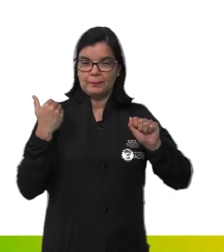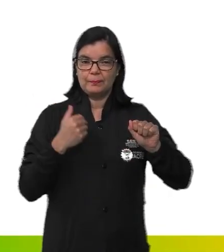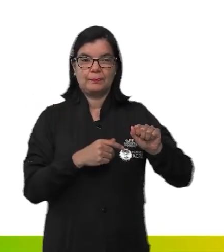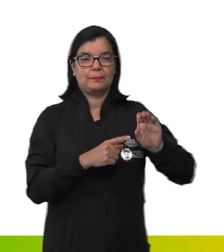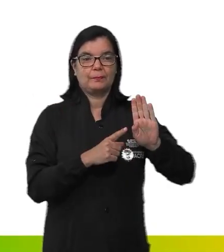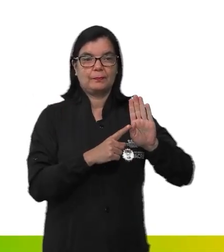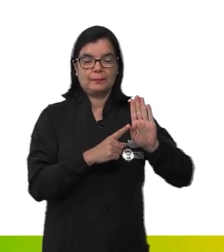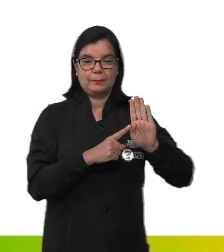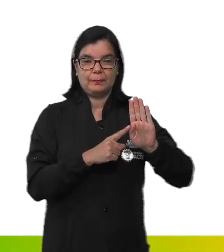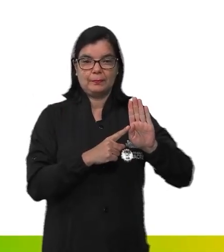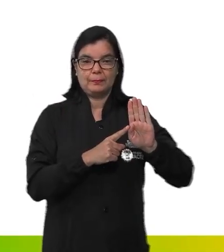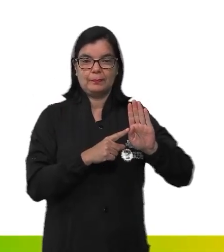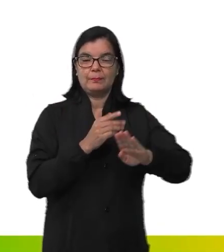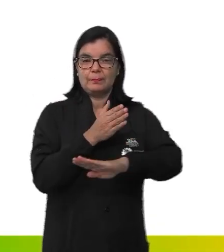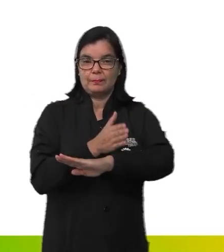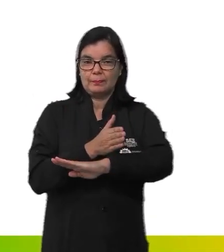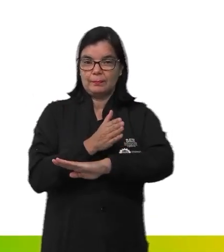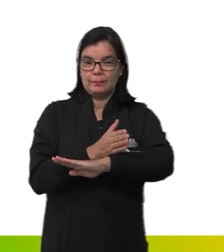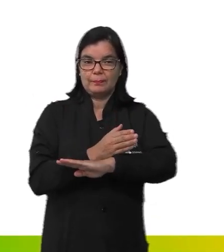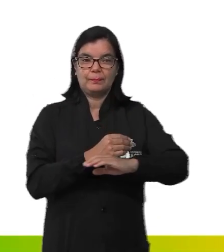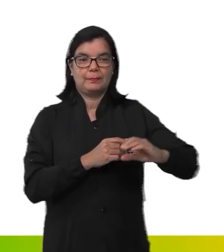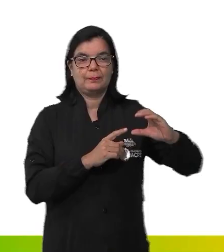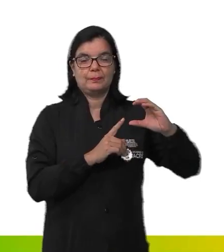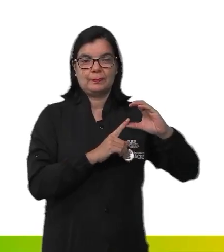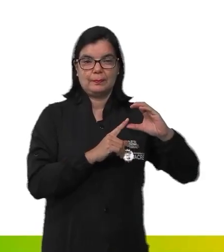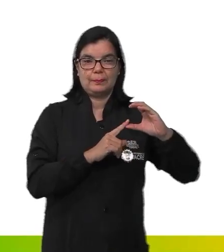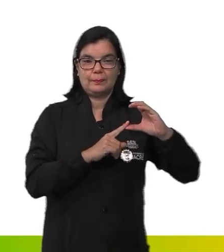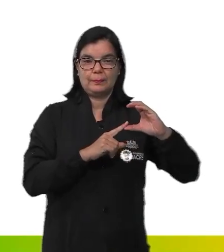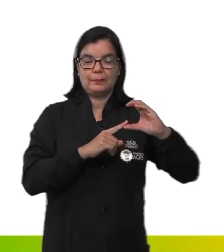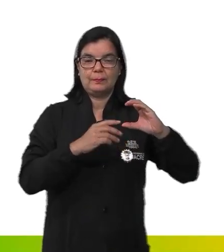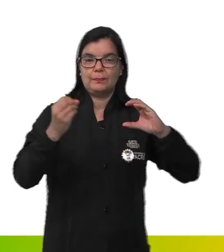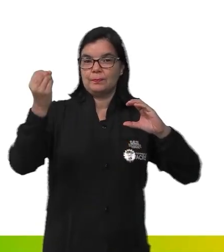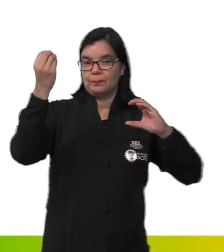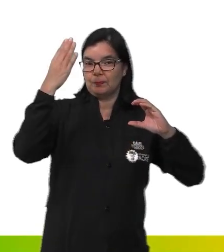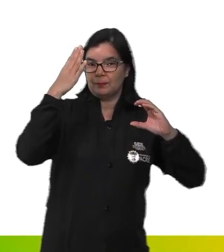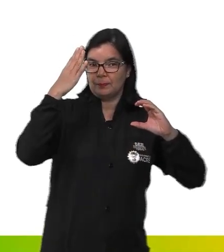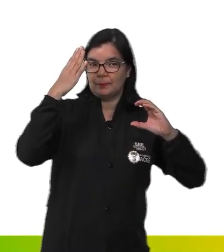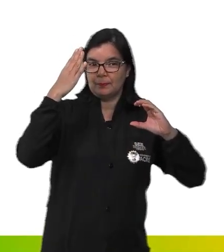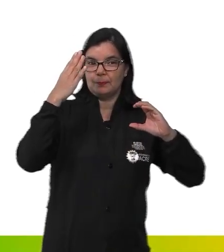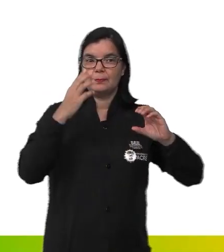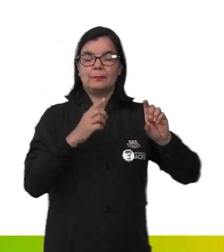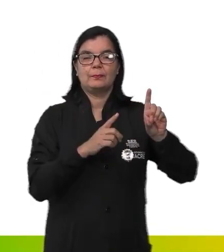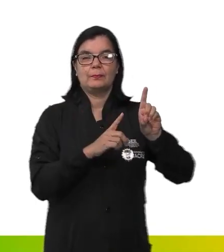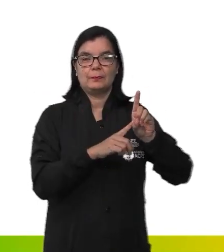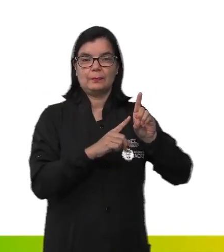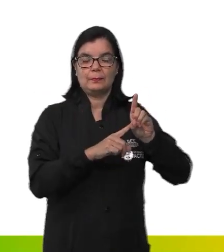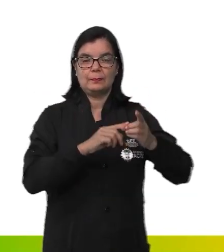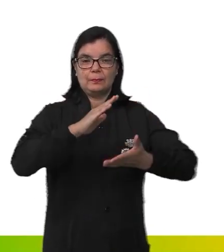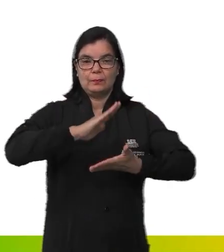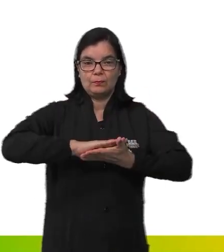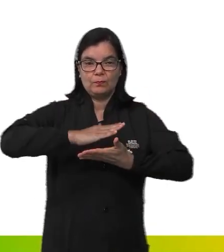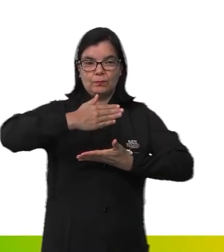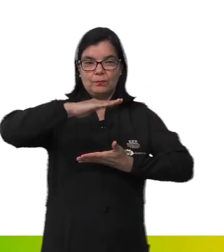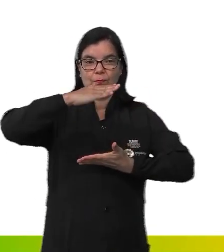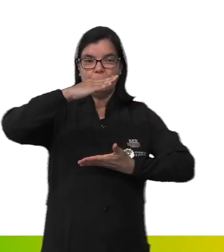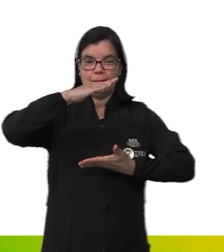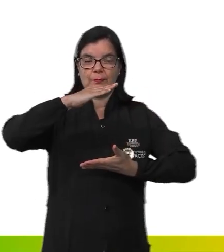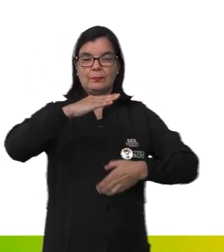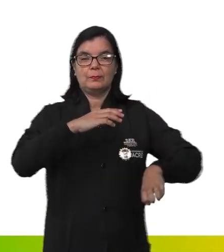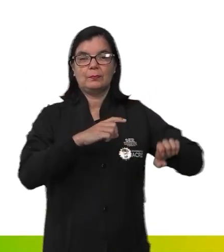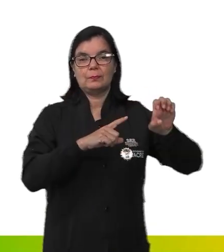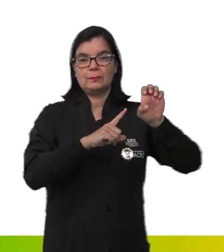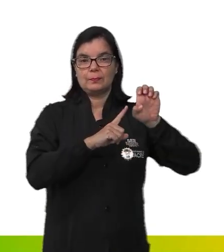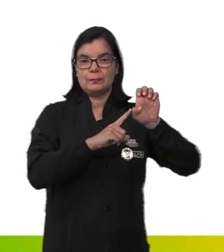antiguidade? Alternativa B: na Idade Média? Alternativa C: no Iluminismo? Alternativa D: no